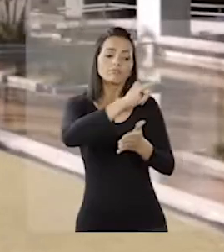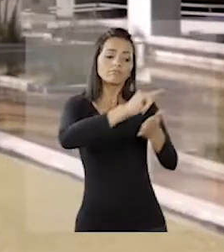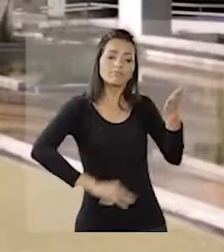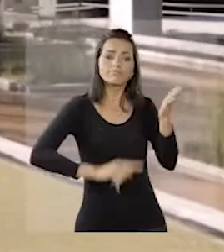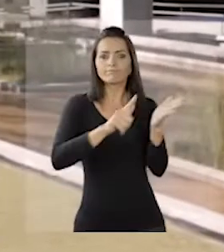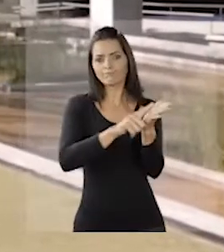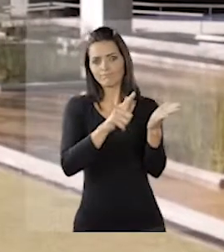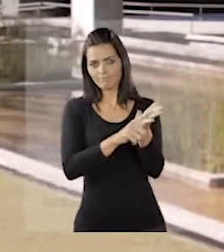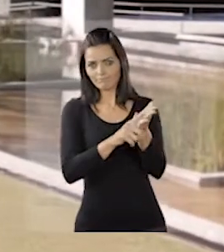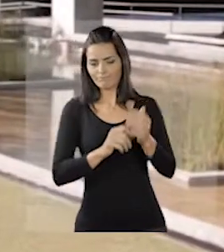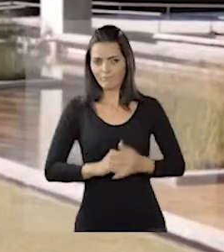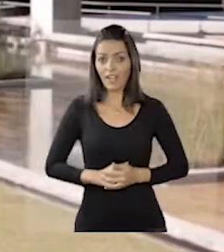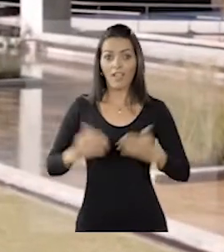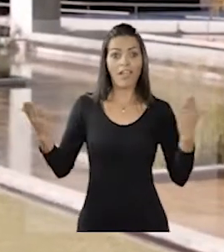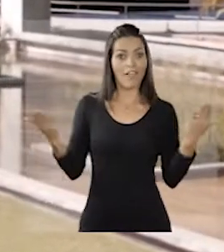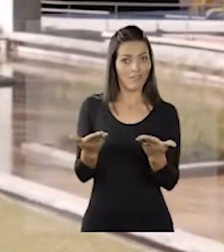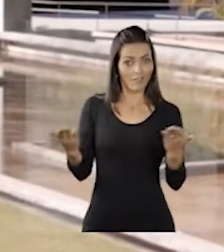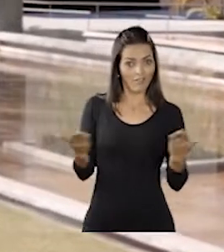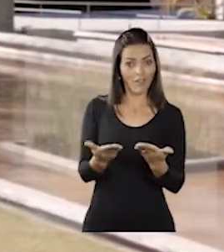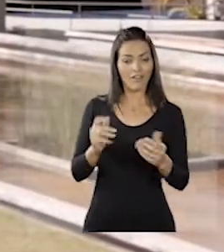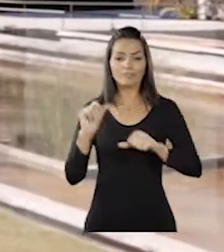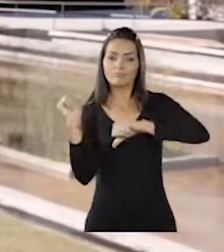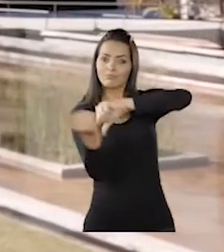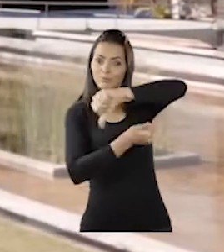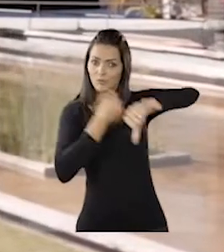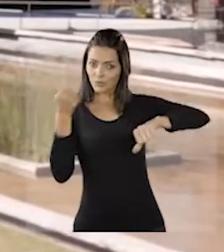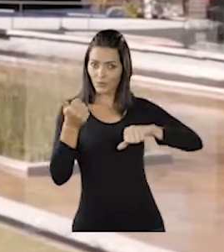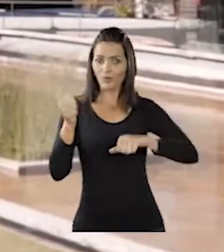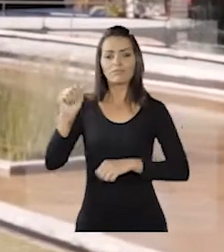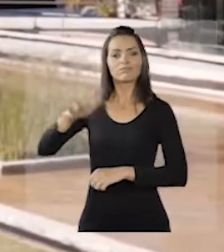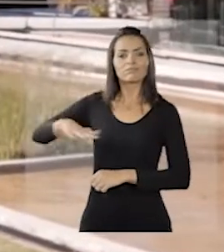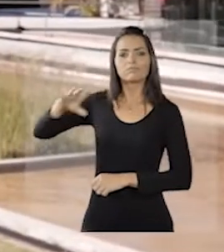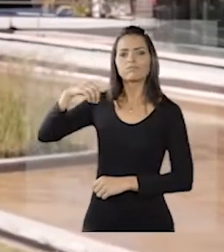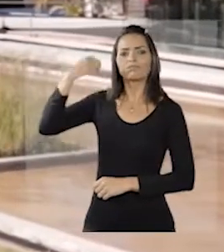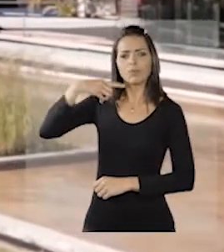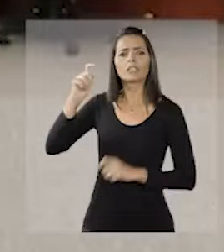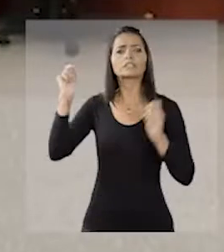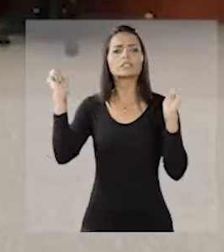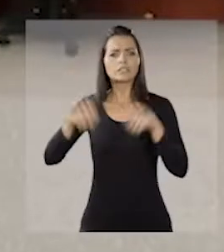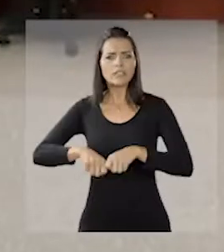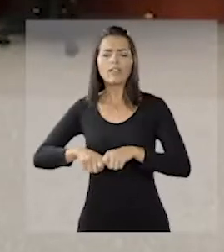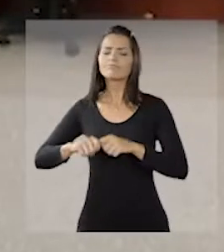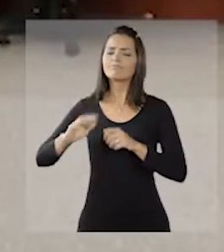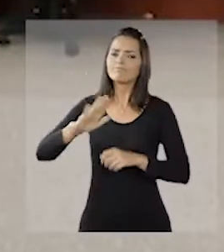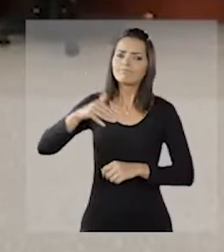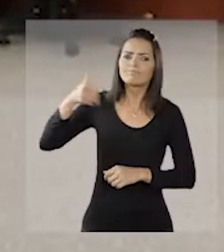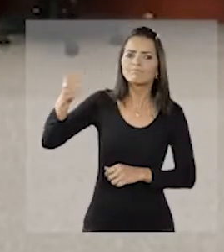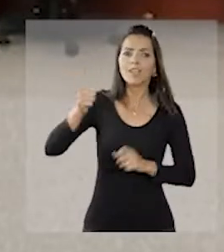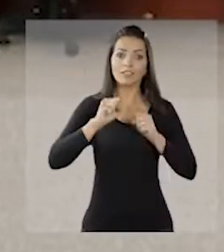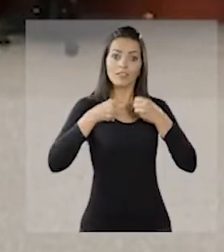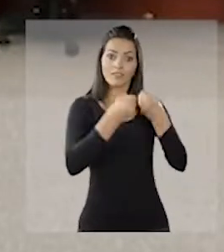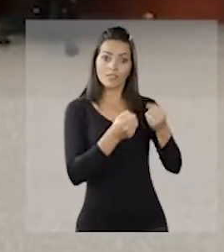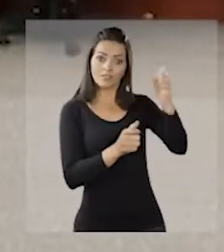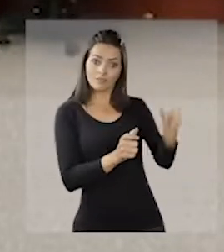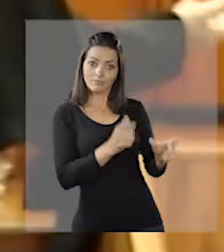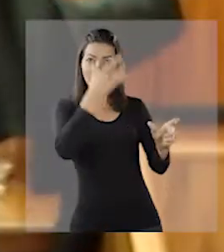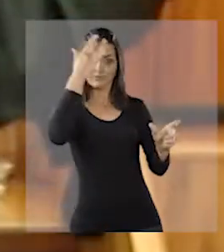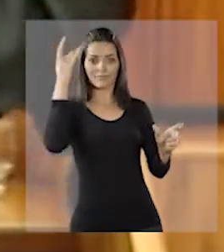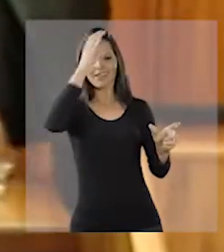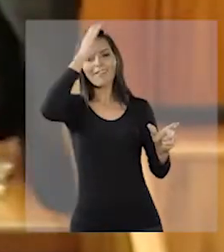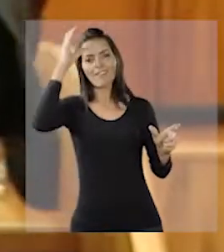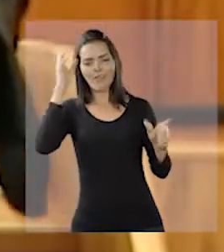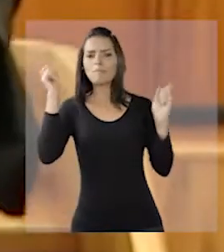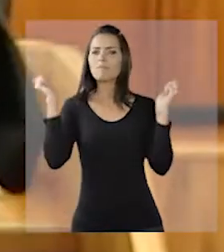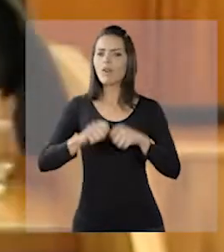era feita apenas com as alegações da petição. Agora, nessa fase, a advocacia terá o papel agregador